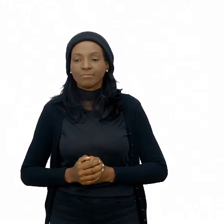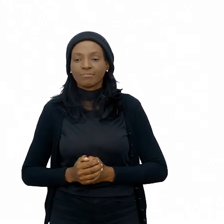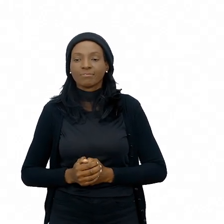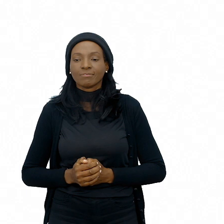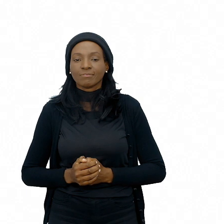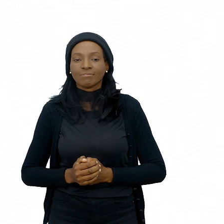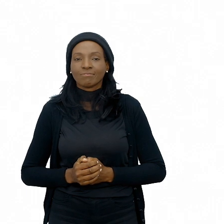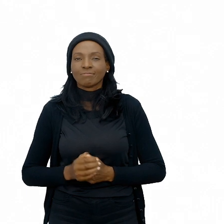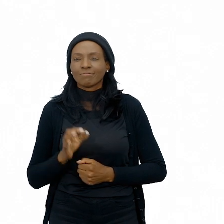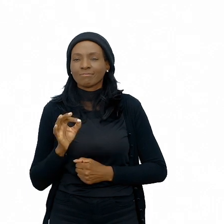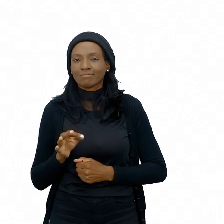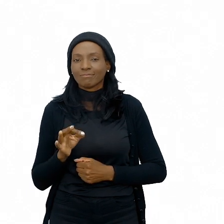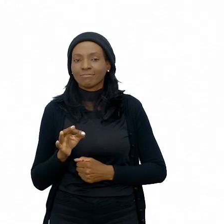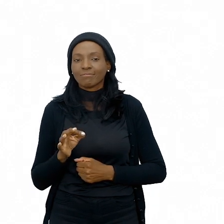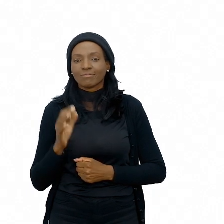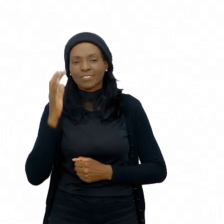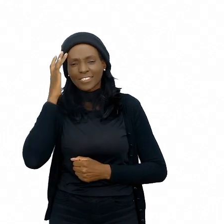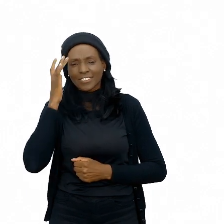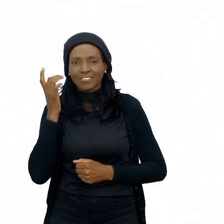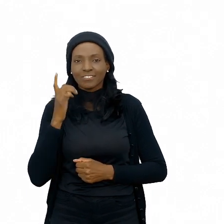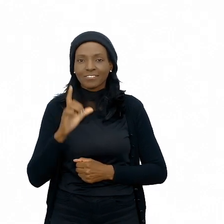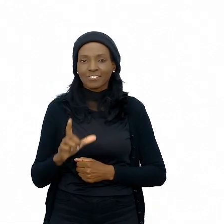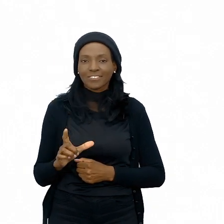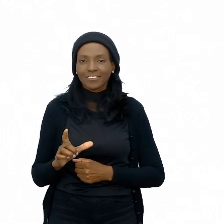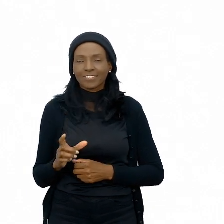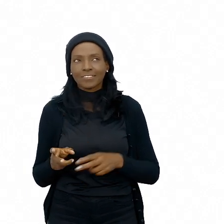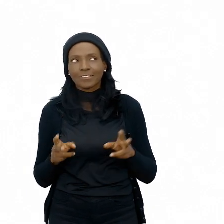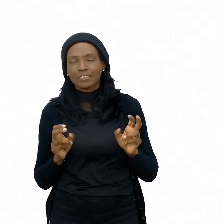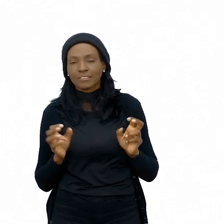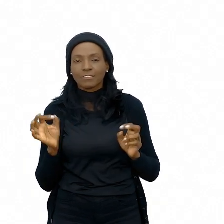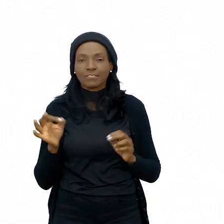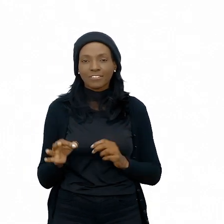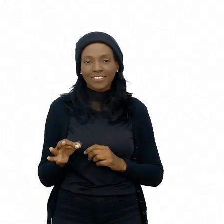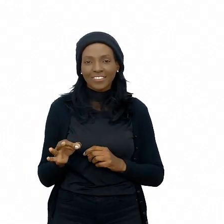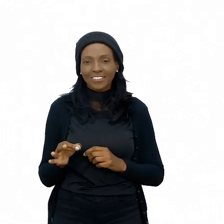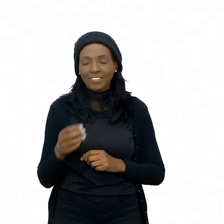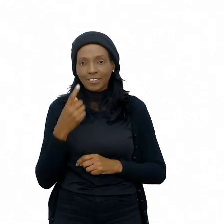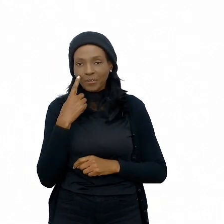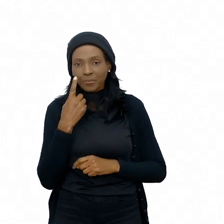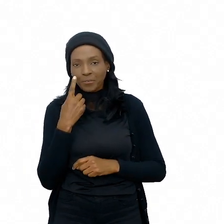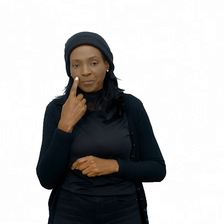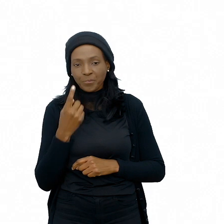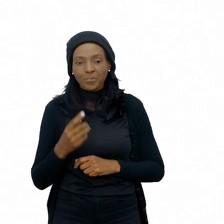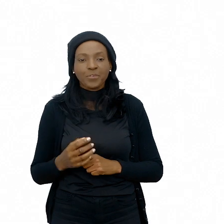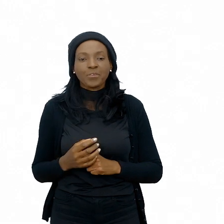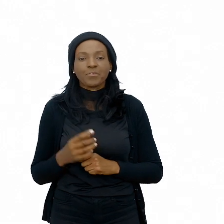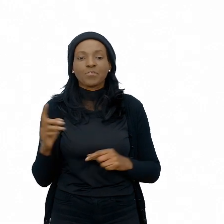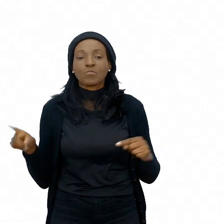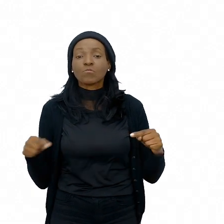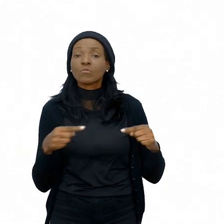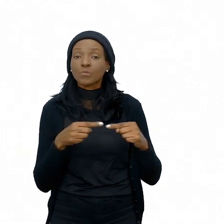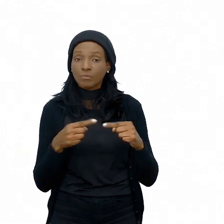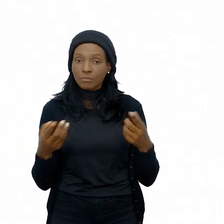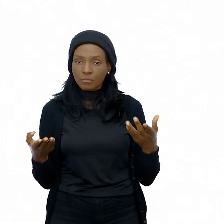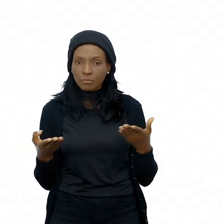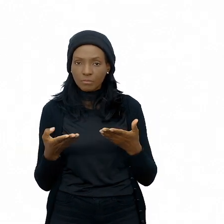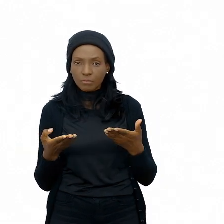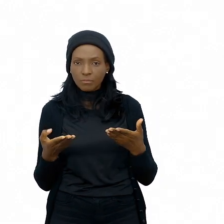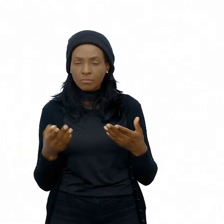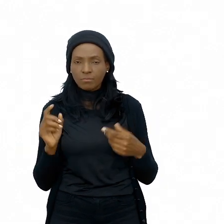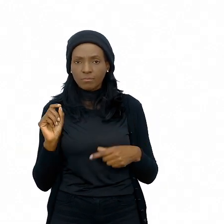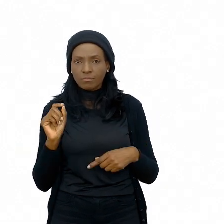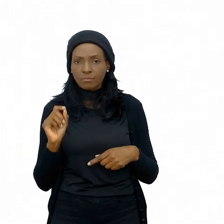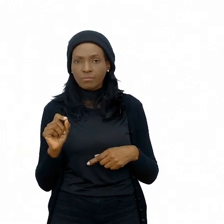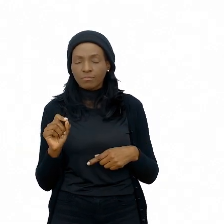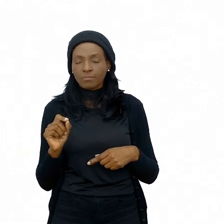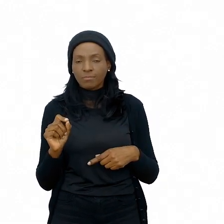Acho que deu certo, pelo que eu pude perceber. Então, vamos aos objetivos de hoje.